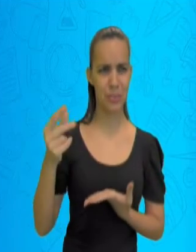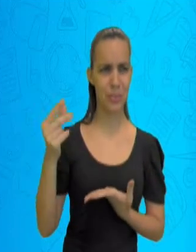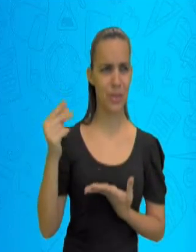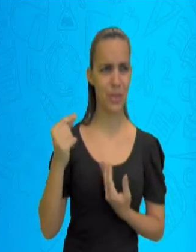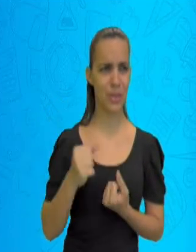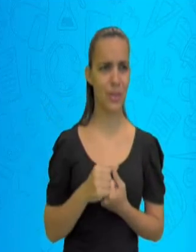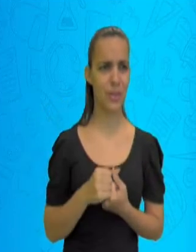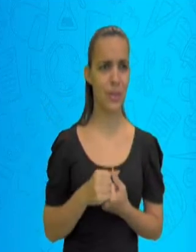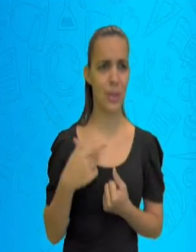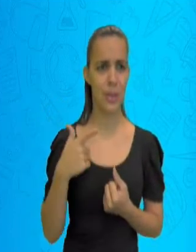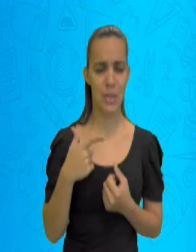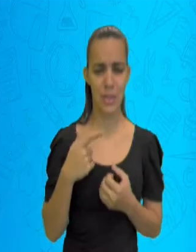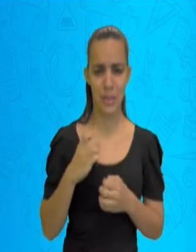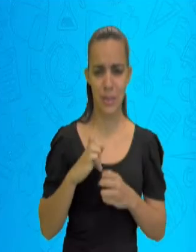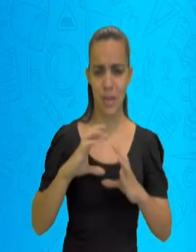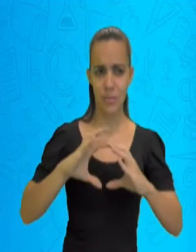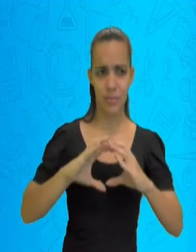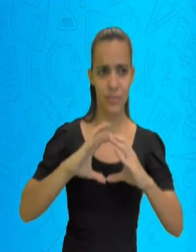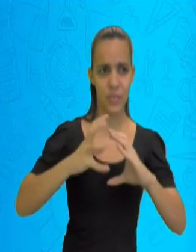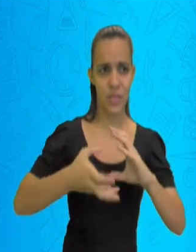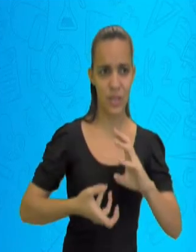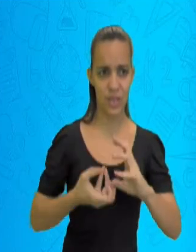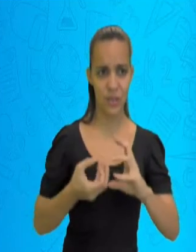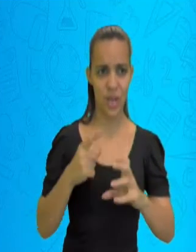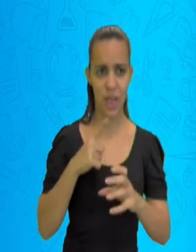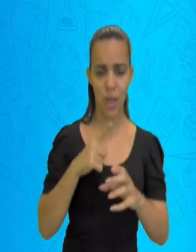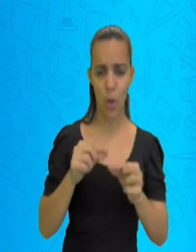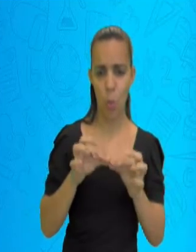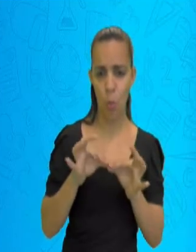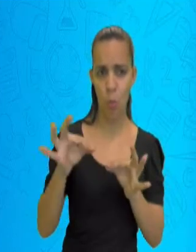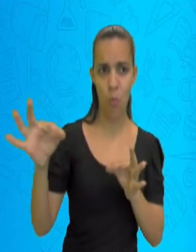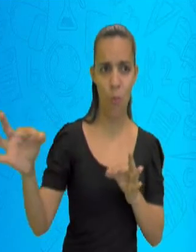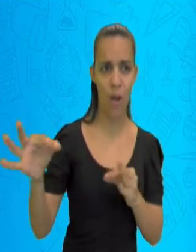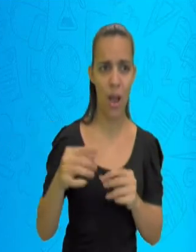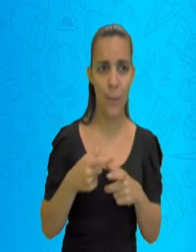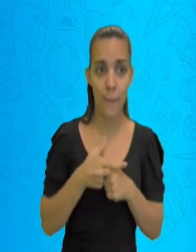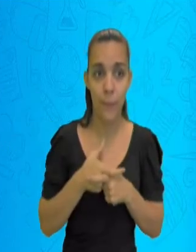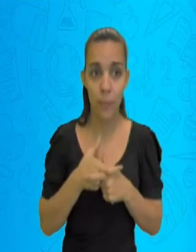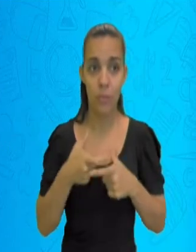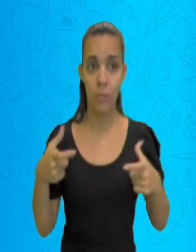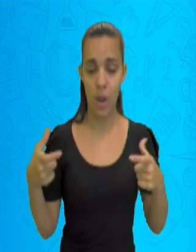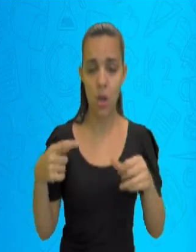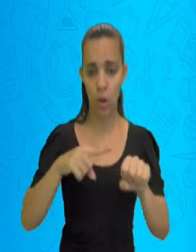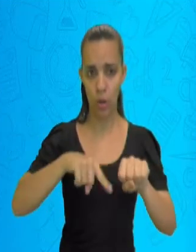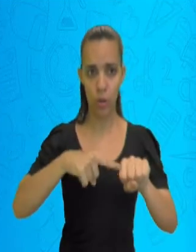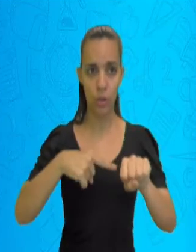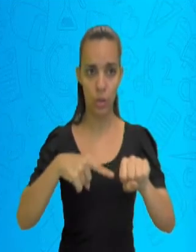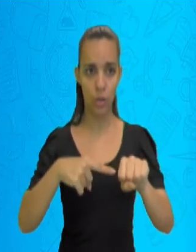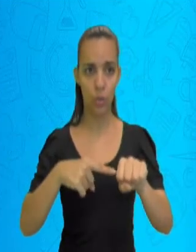muito maior do que o raio do núcleo, tá?